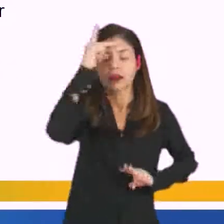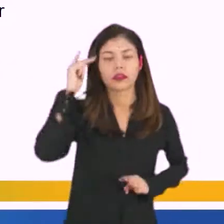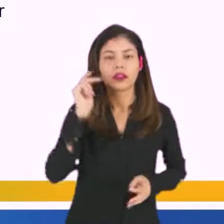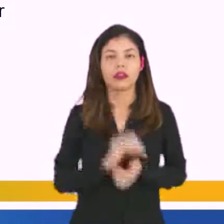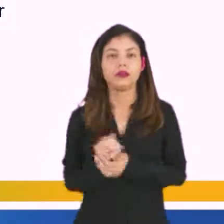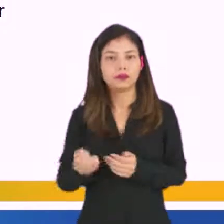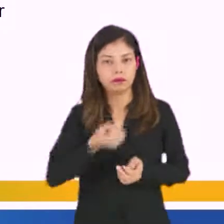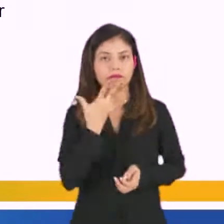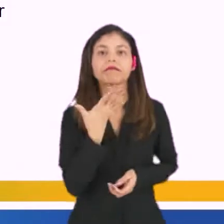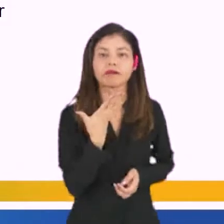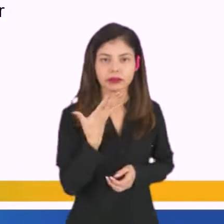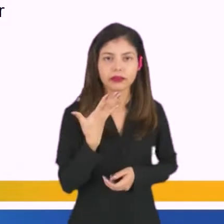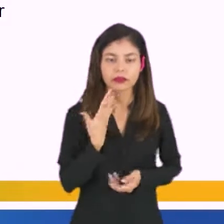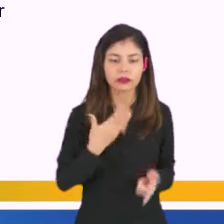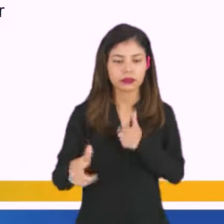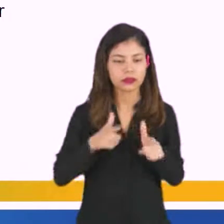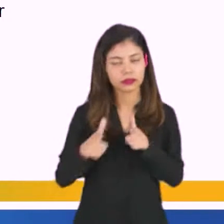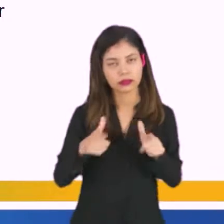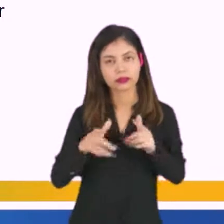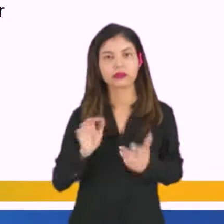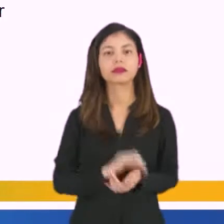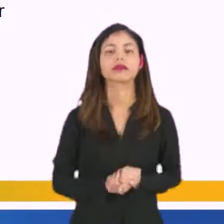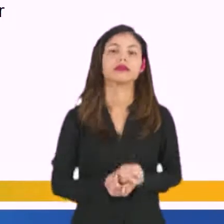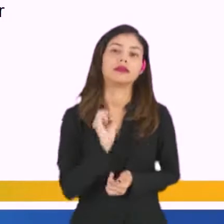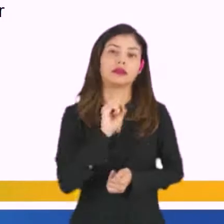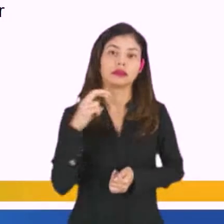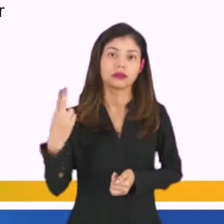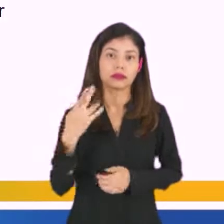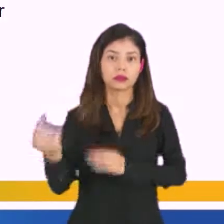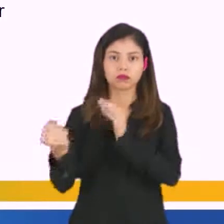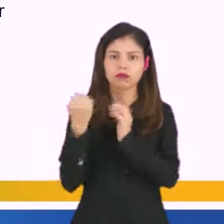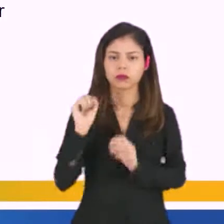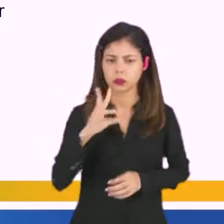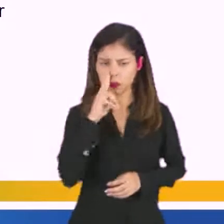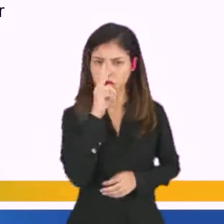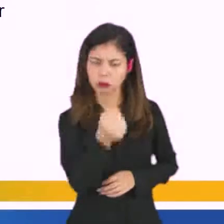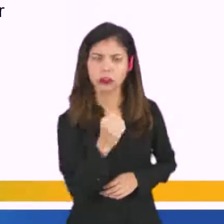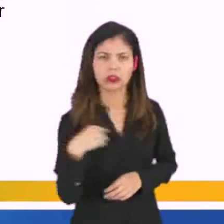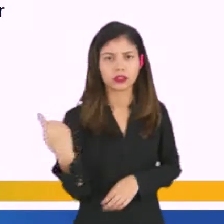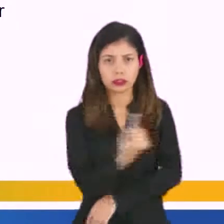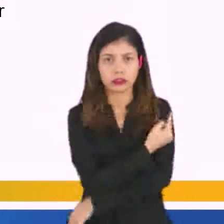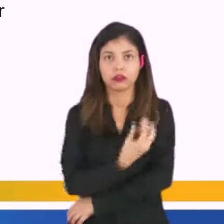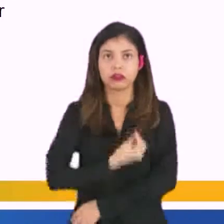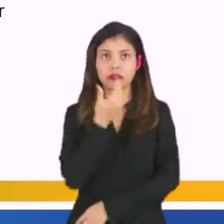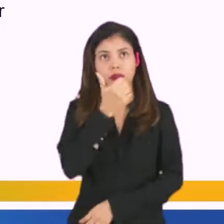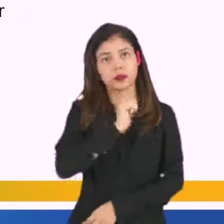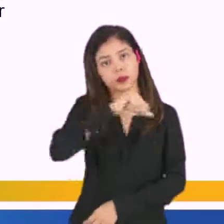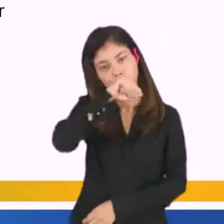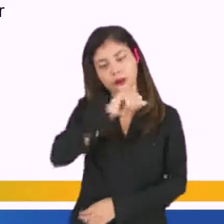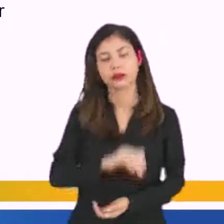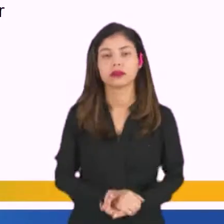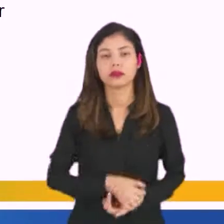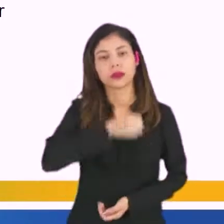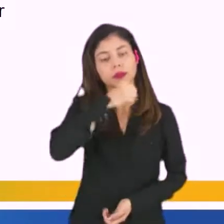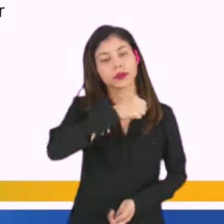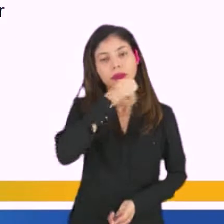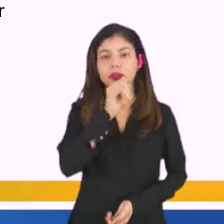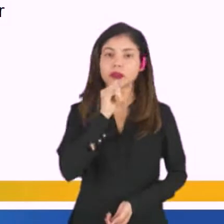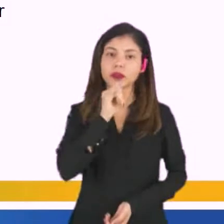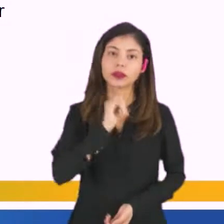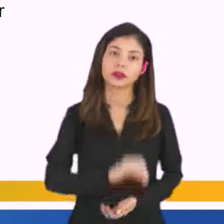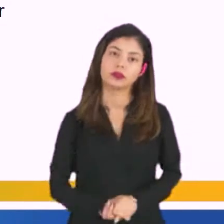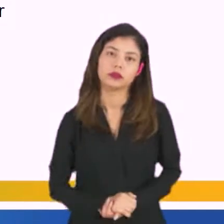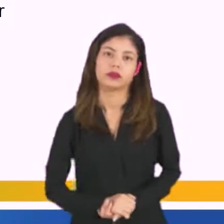ser bem-sucedida no seu trabalho ou ter forte influência na nossa vida, como uma mãe ou um avô, por